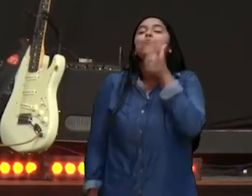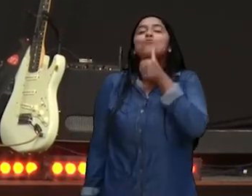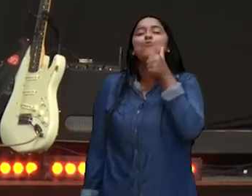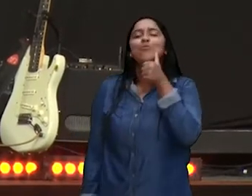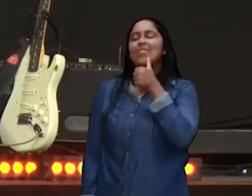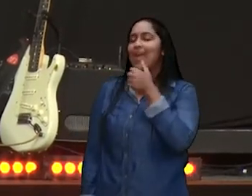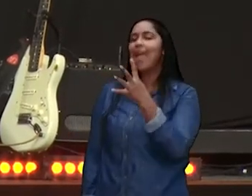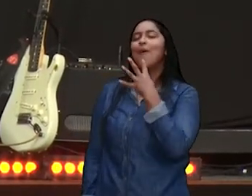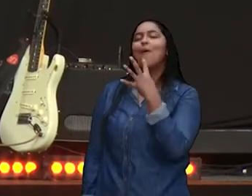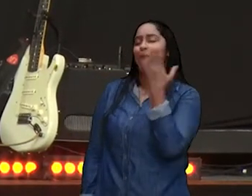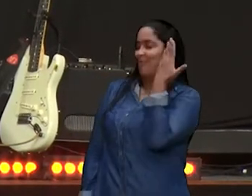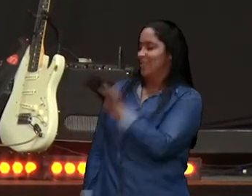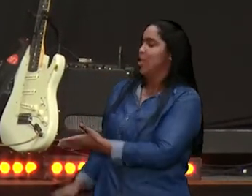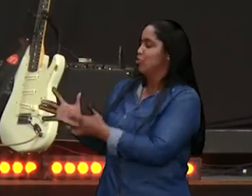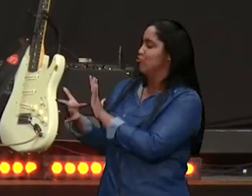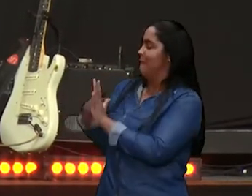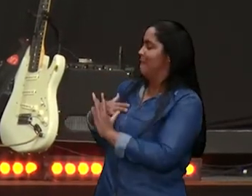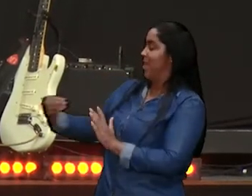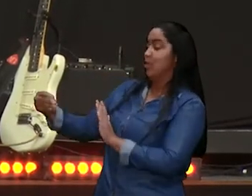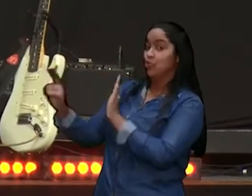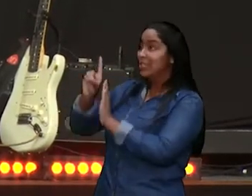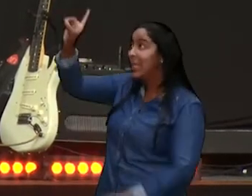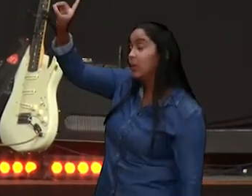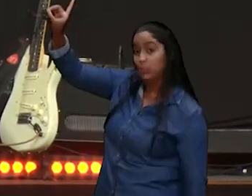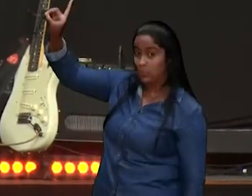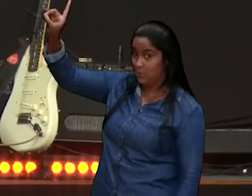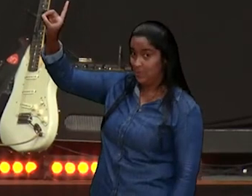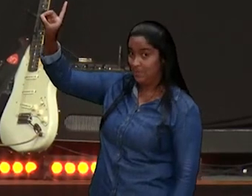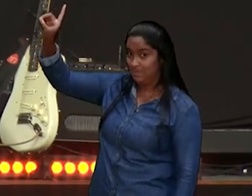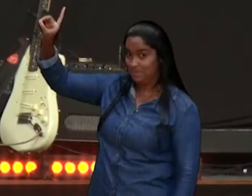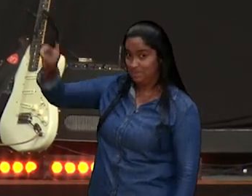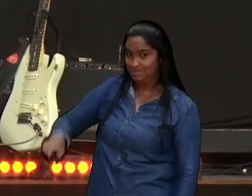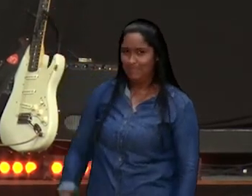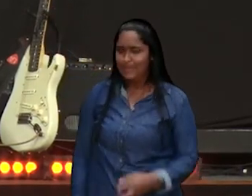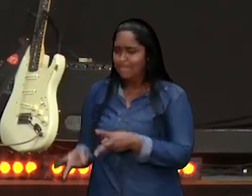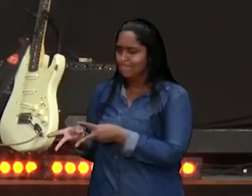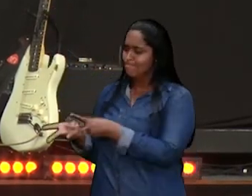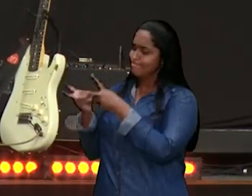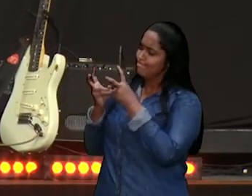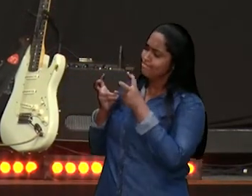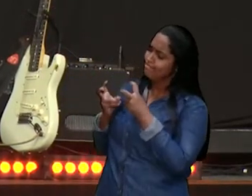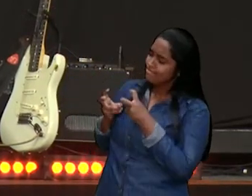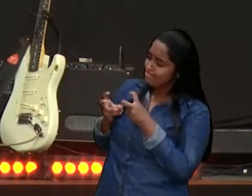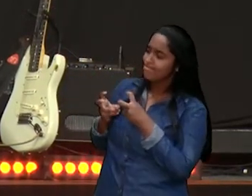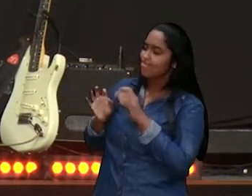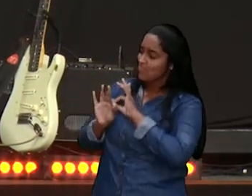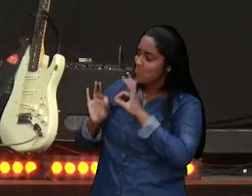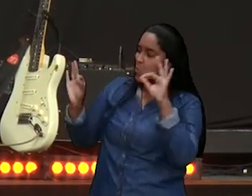era realmente o filho de Deus E ela percebeu algo teológico muito